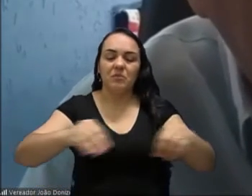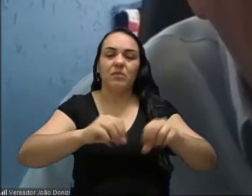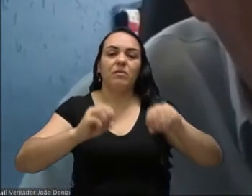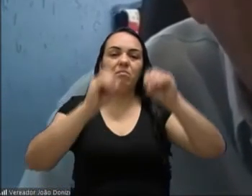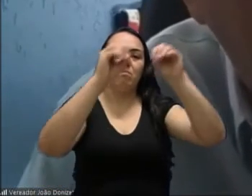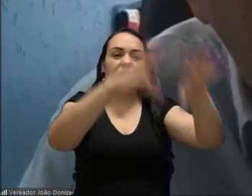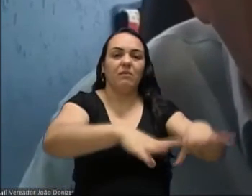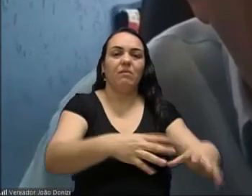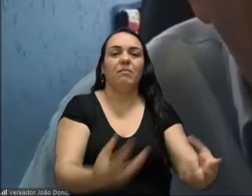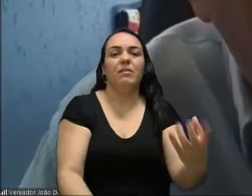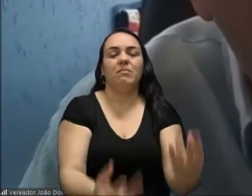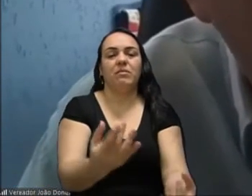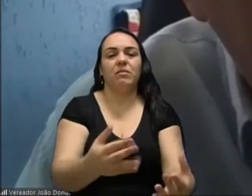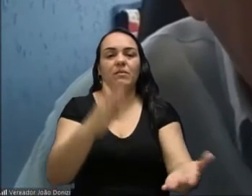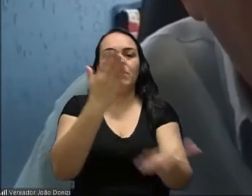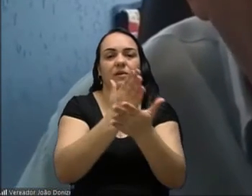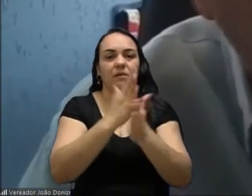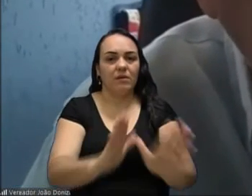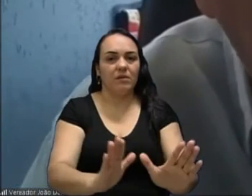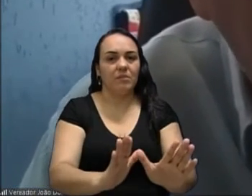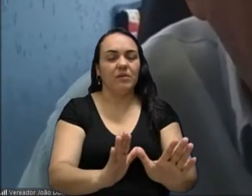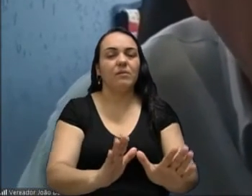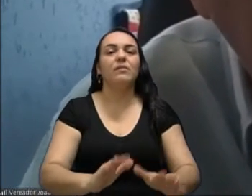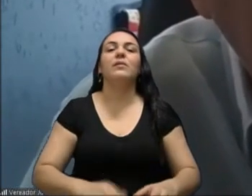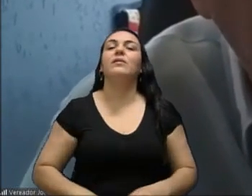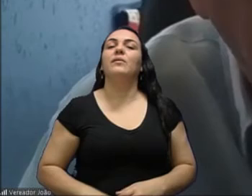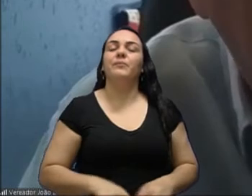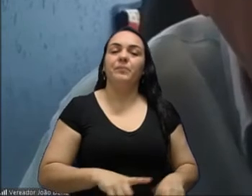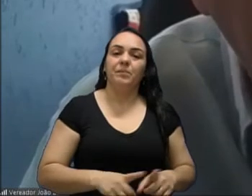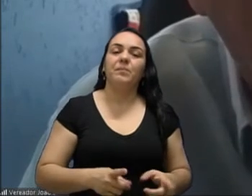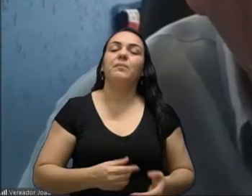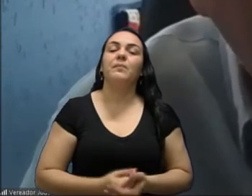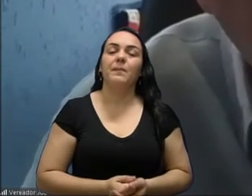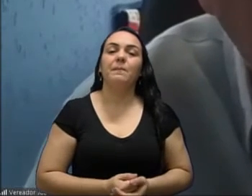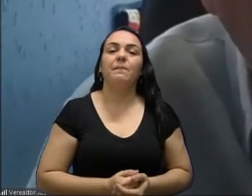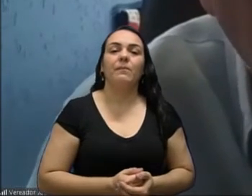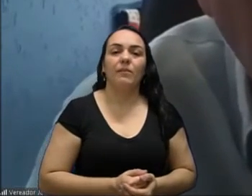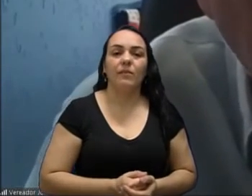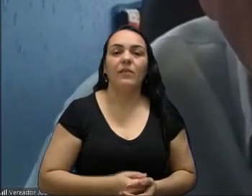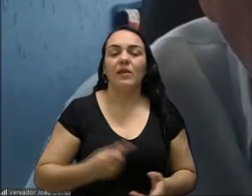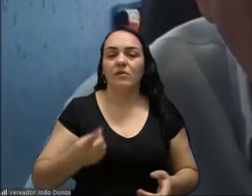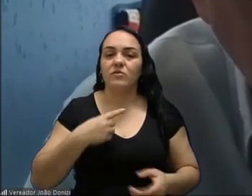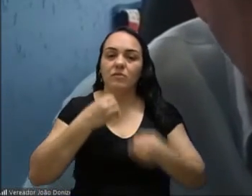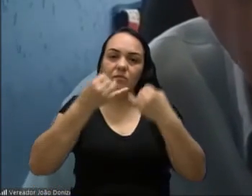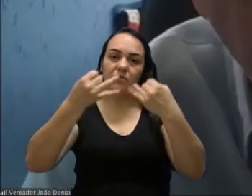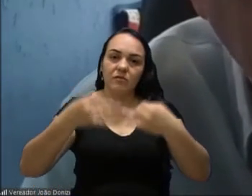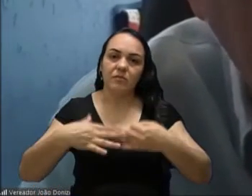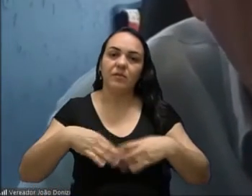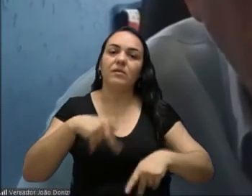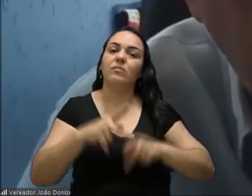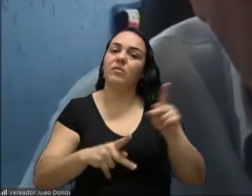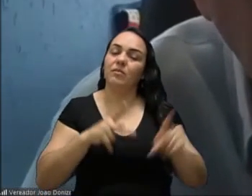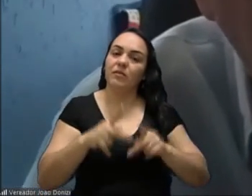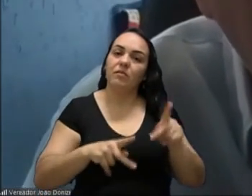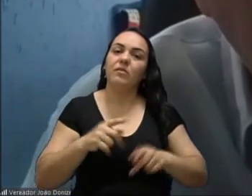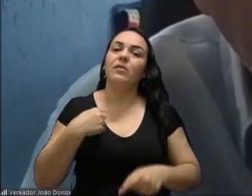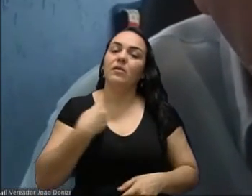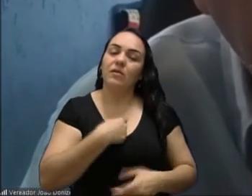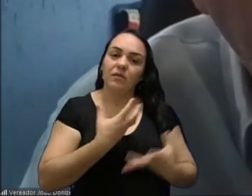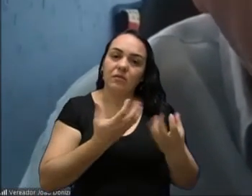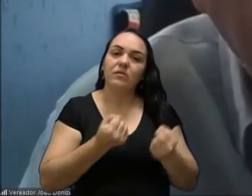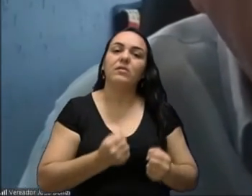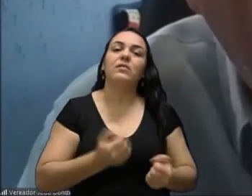tem está batendo fogo pegando fogo nas carcaças etc então só dando uma satisfação senhor presidente nós estamos correndo atrás